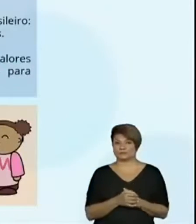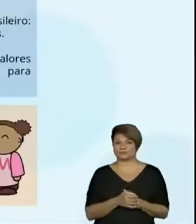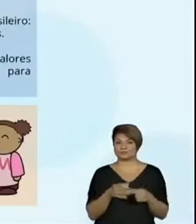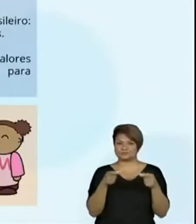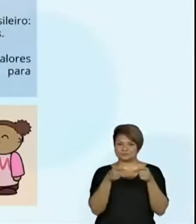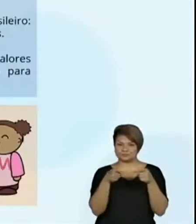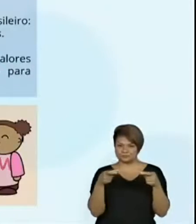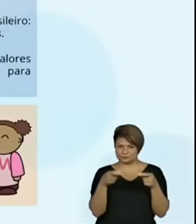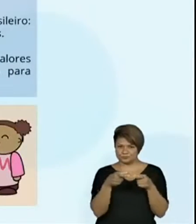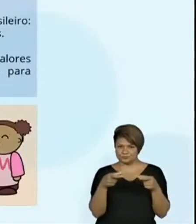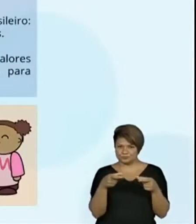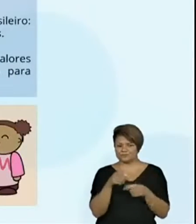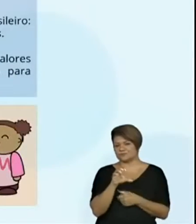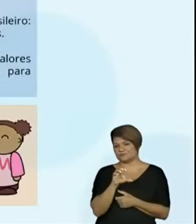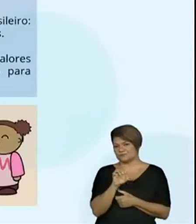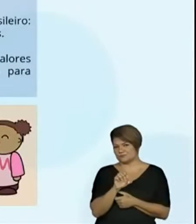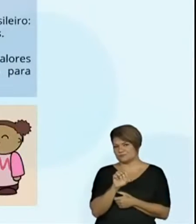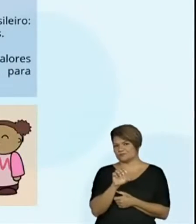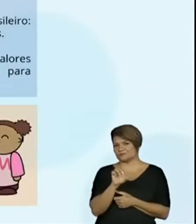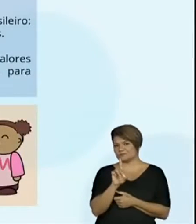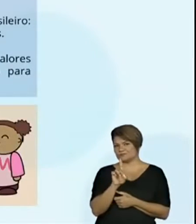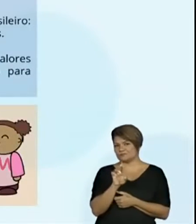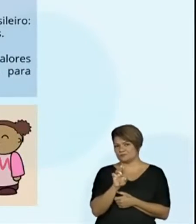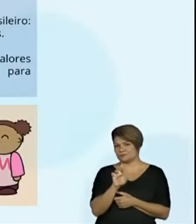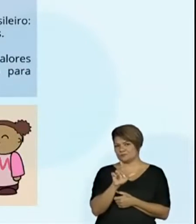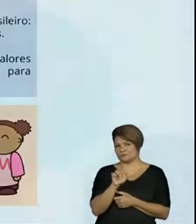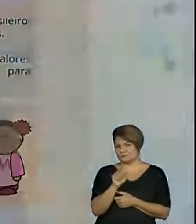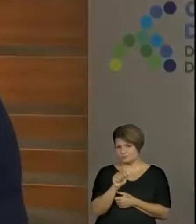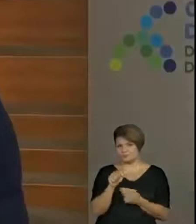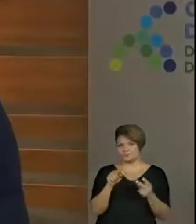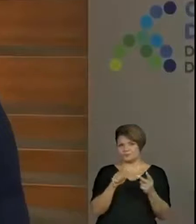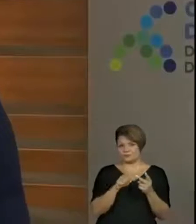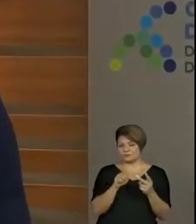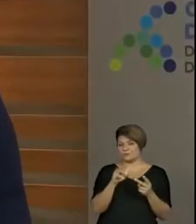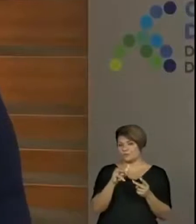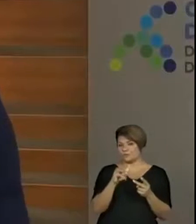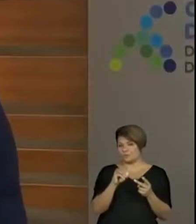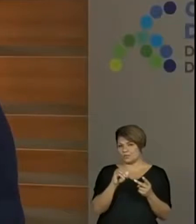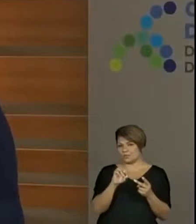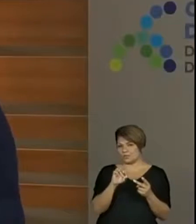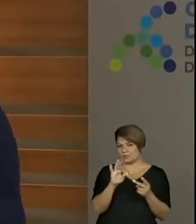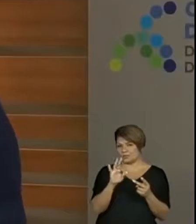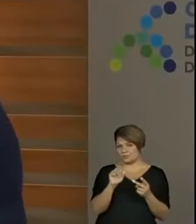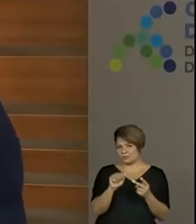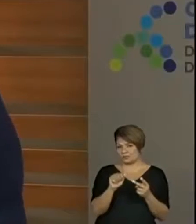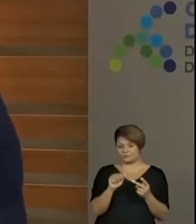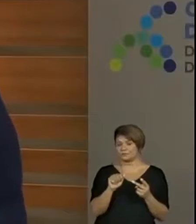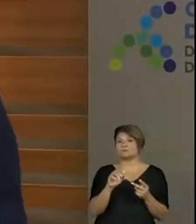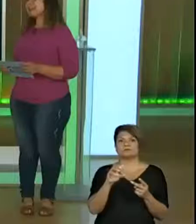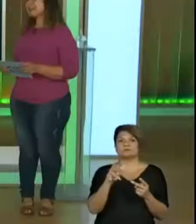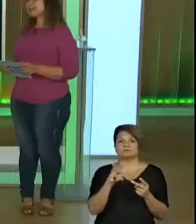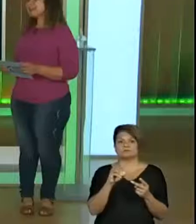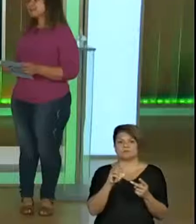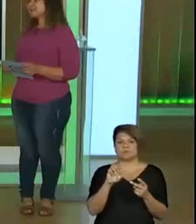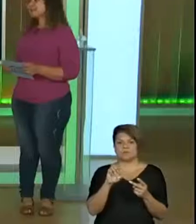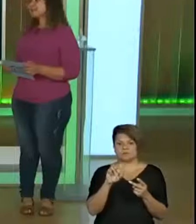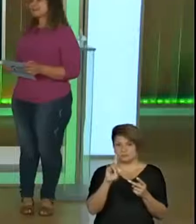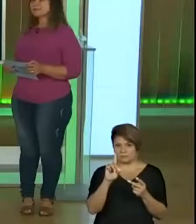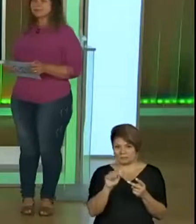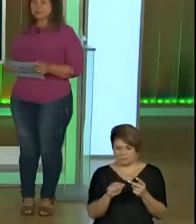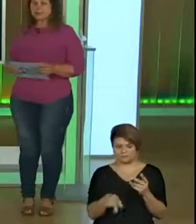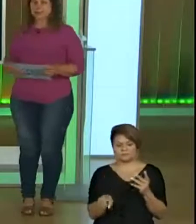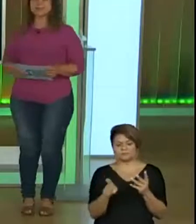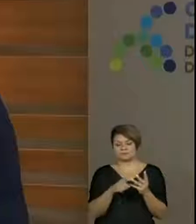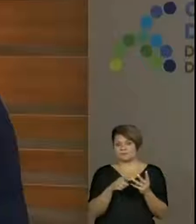cédula, moeda, nota, eu tenho certeza que aí já recuperou. Já pensa em dinheiro.